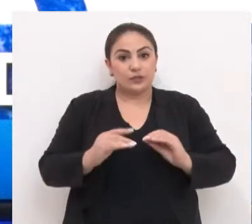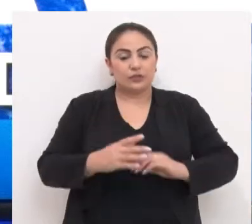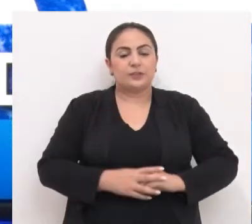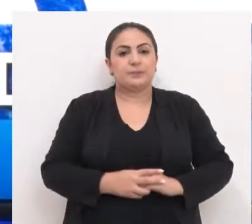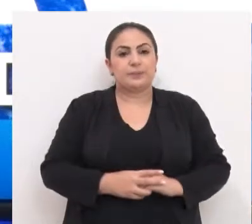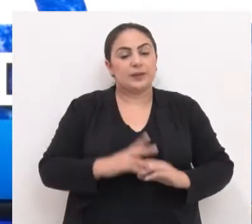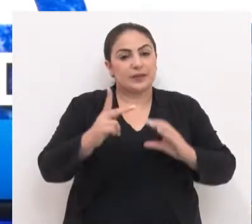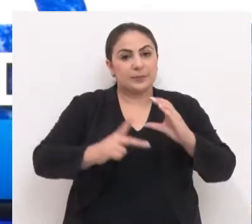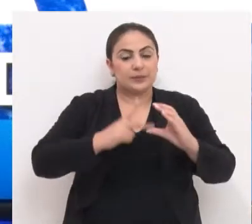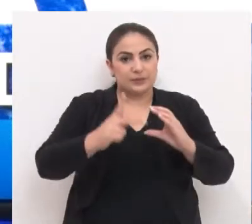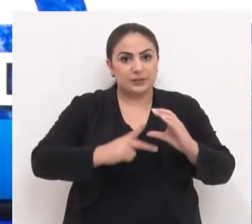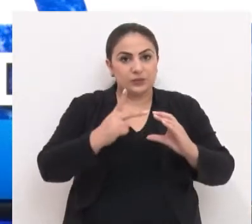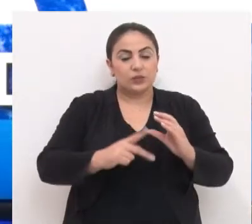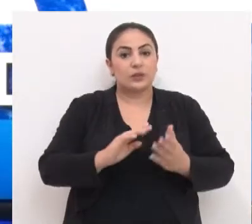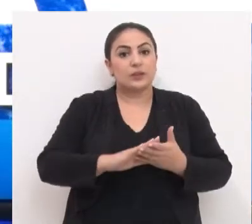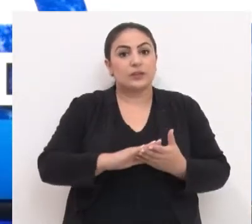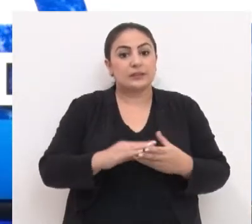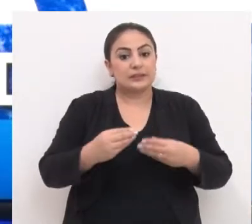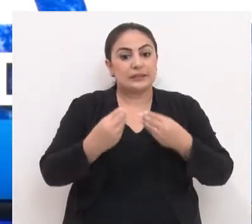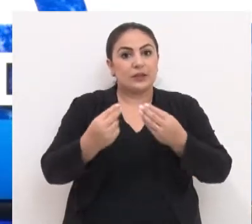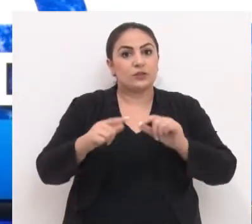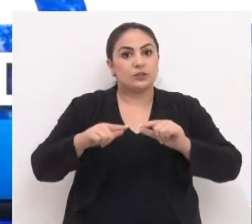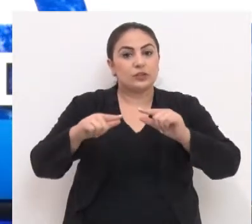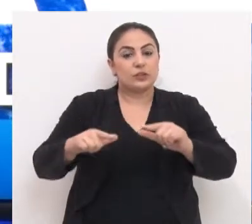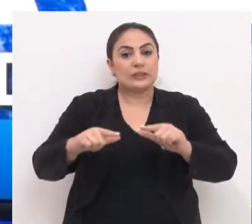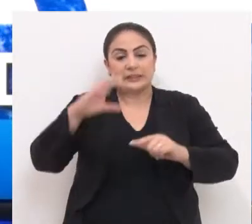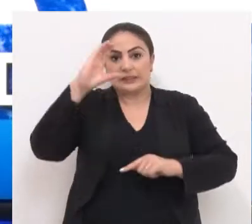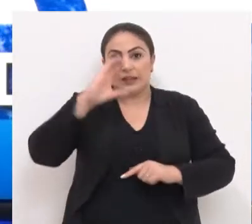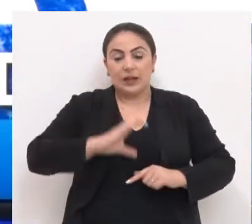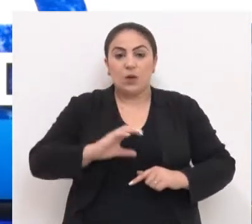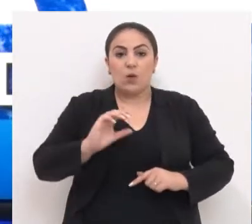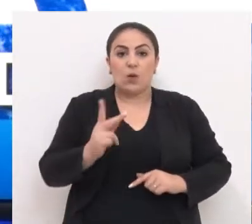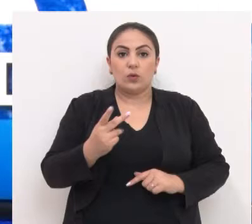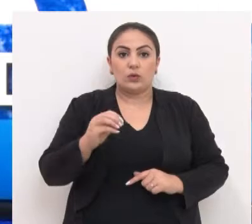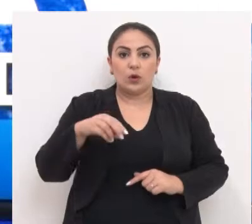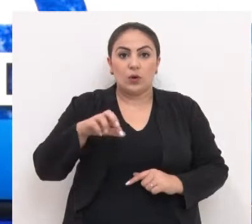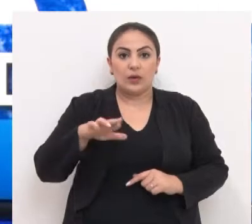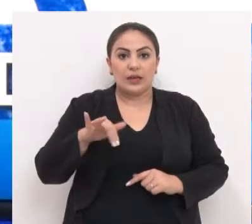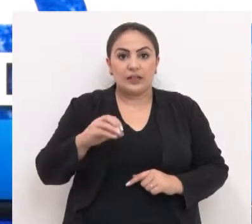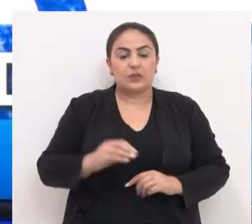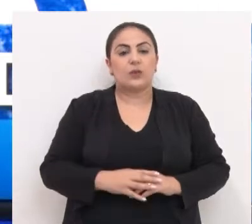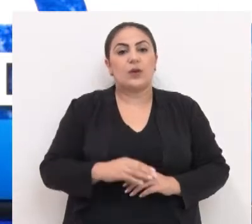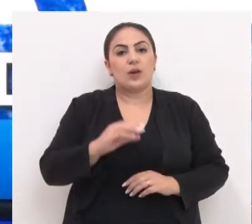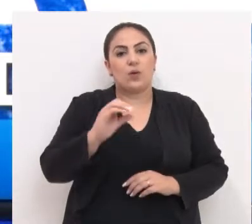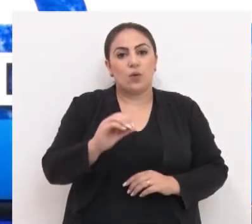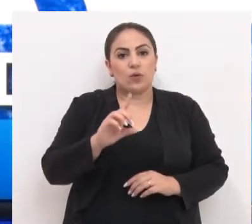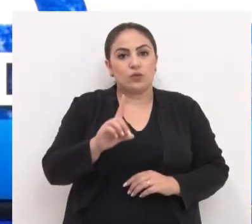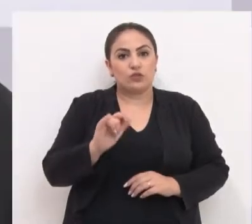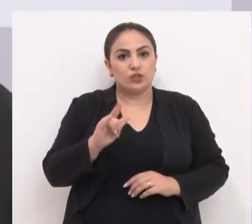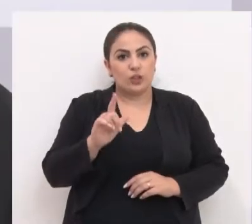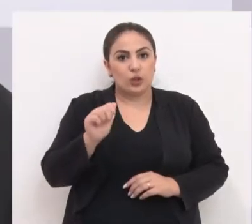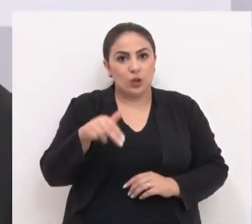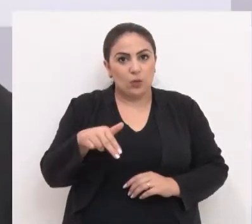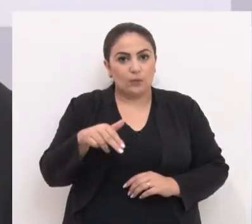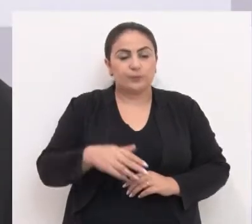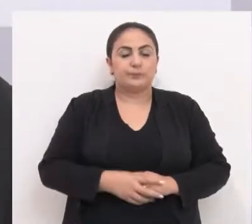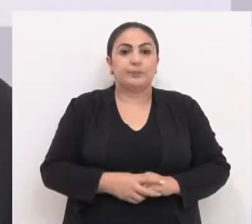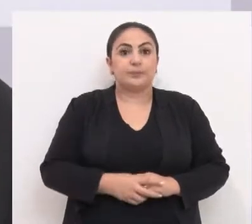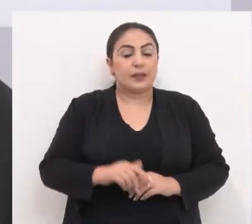Boa noite. Câmara de Vereadores concede título de cidadão honorário a Odilon Garcês Aires. O seu